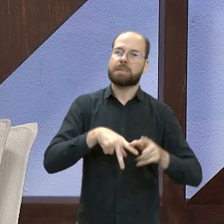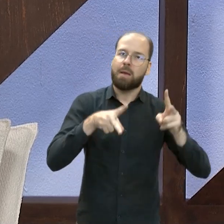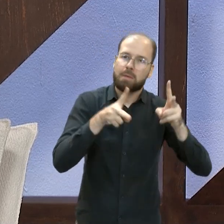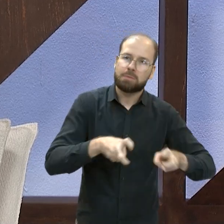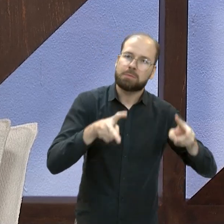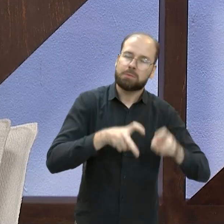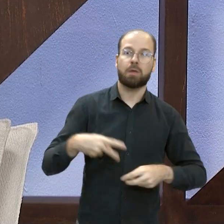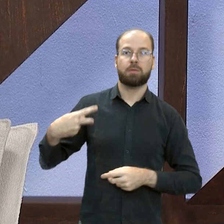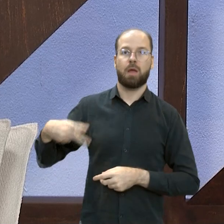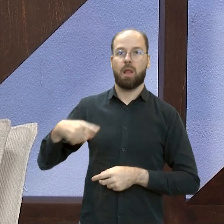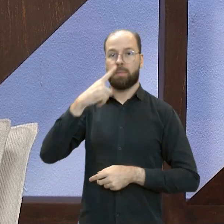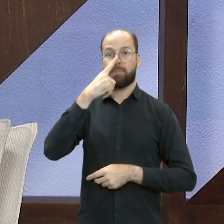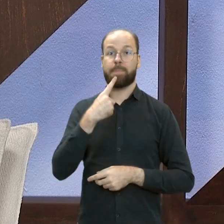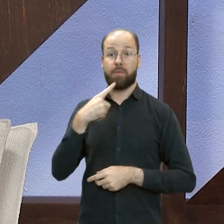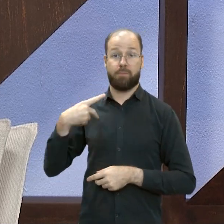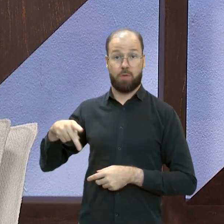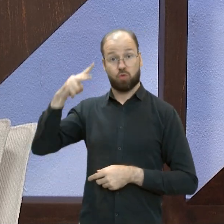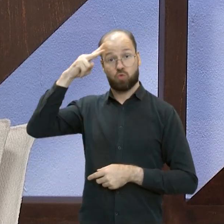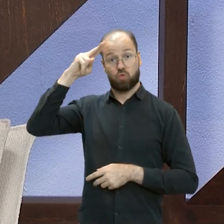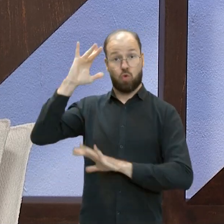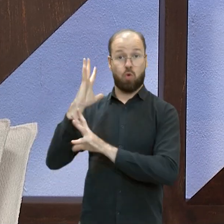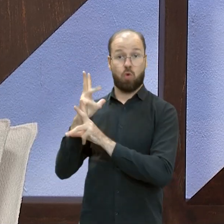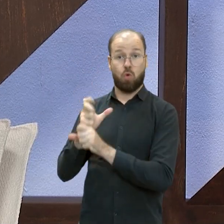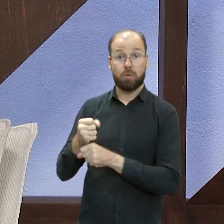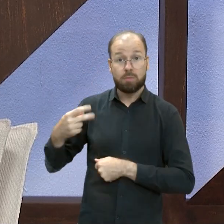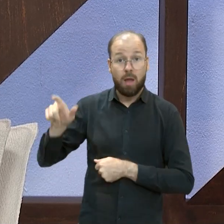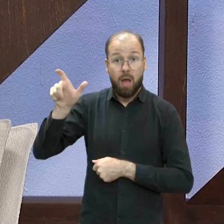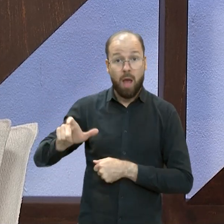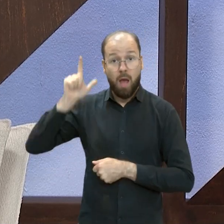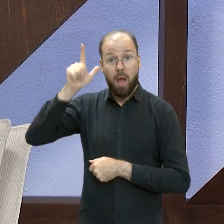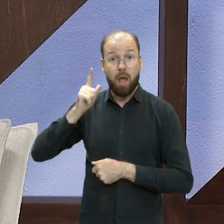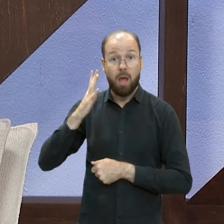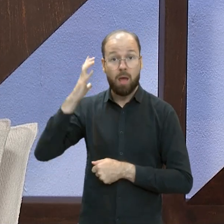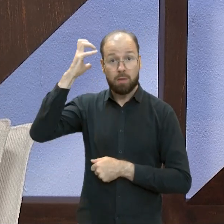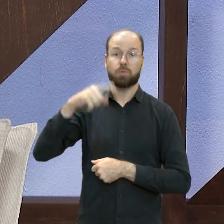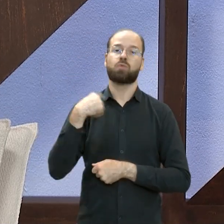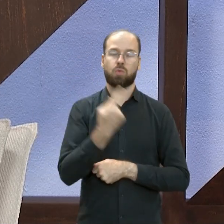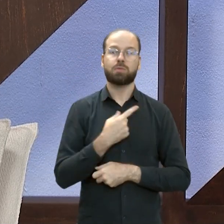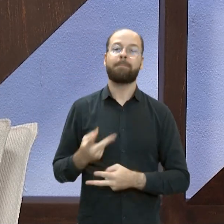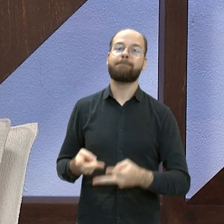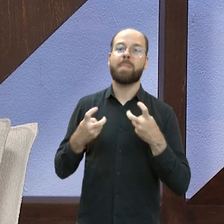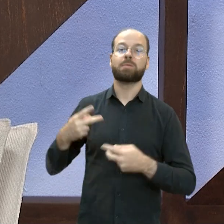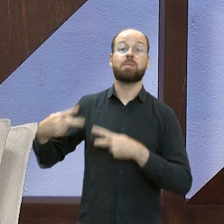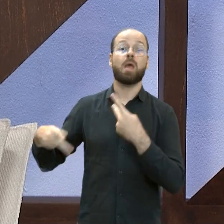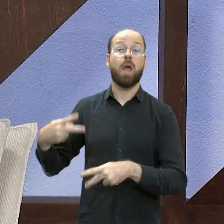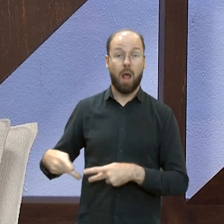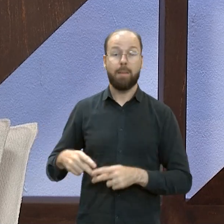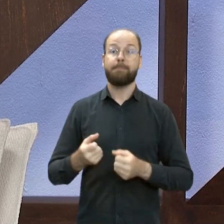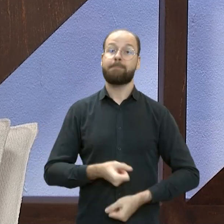trajetória histórico-biográfica dela, a gente percebe, né, nos poemas que